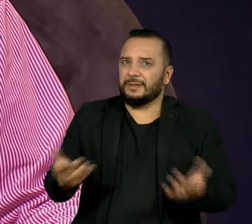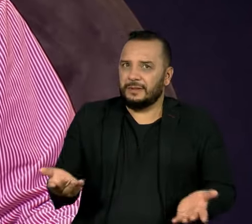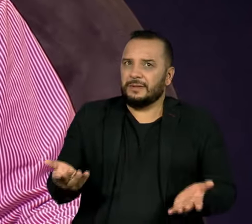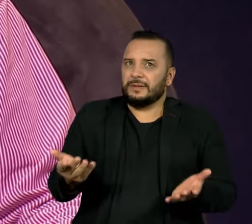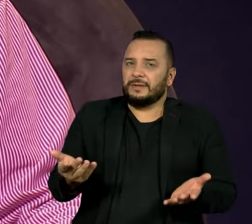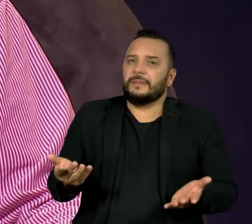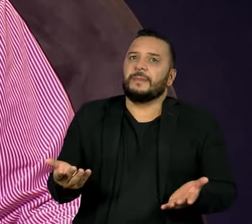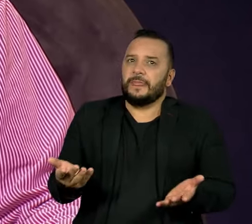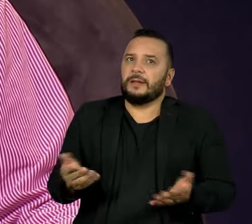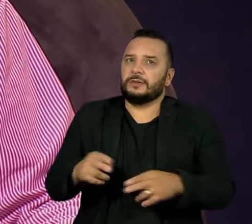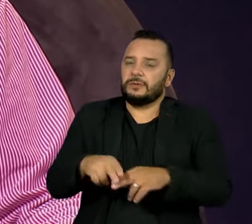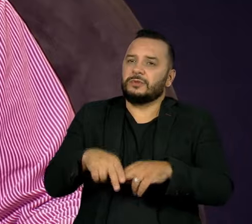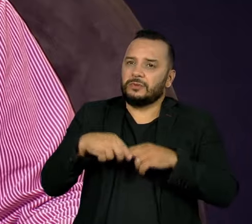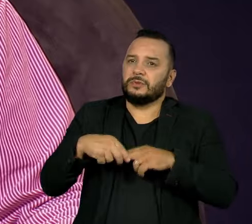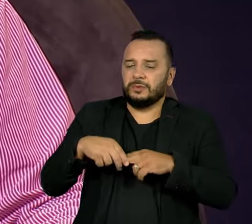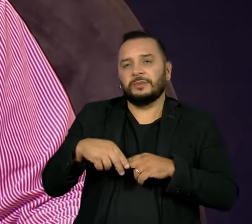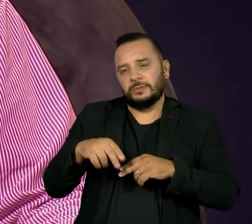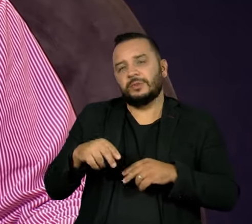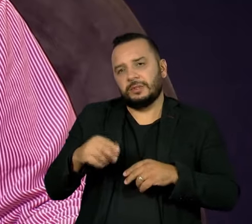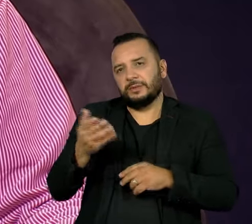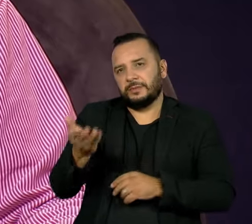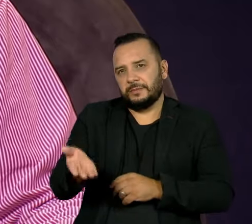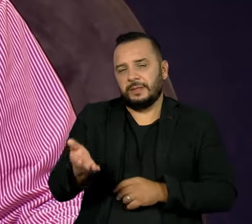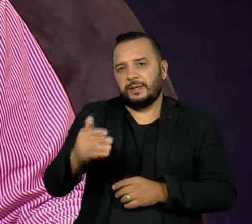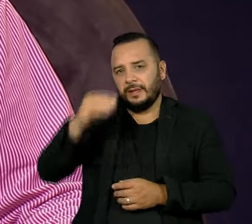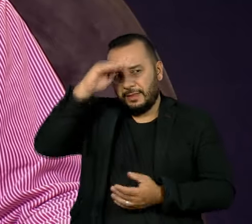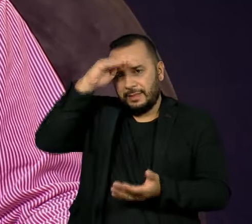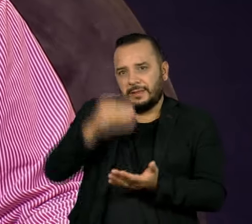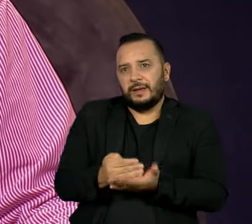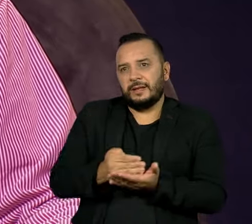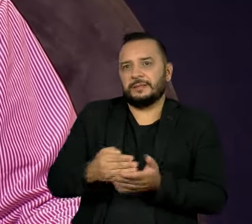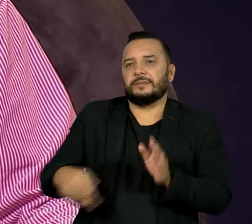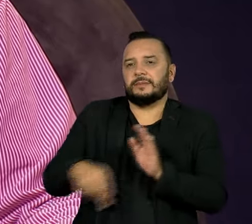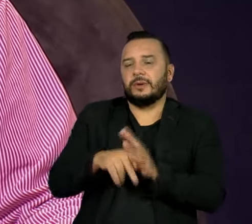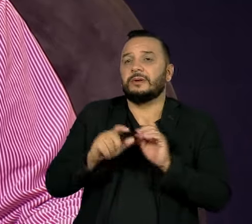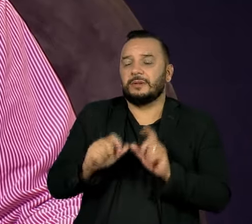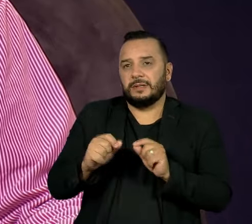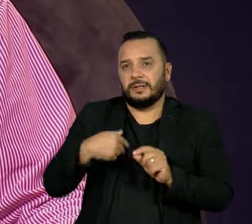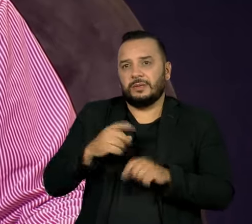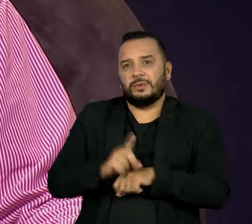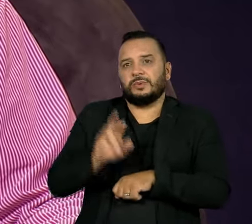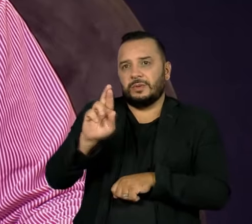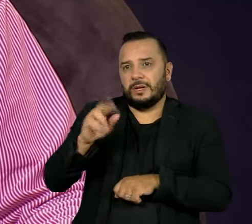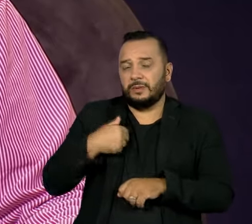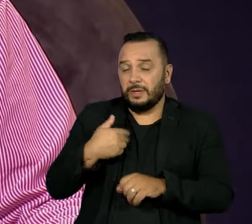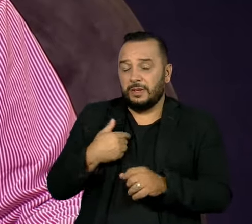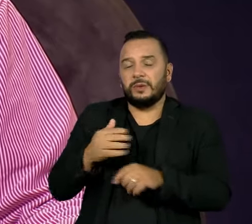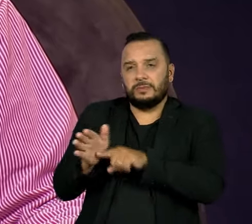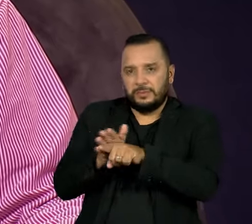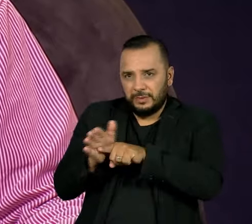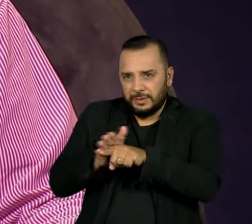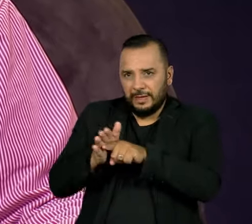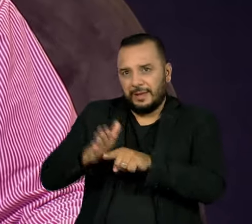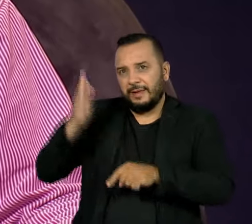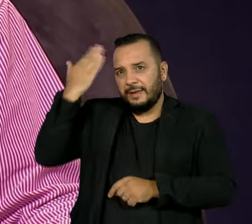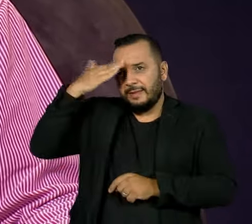justamente, é sobre isso a minha tese. Eu fui buscar pesquisar e entender o grau